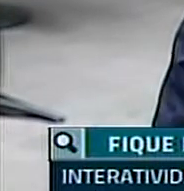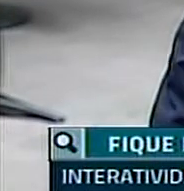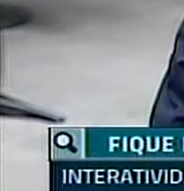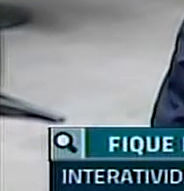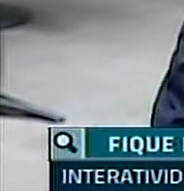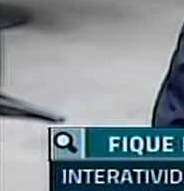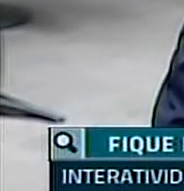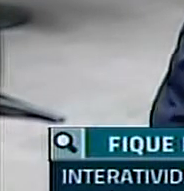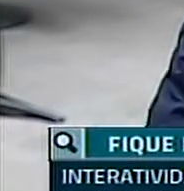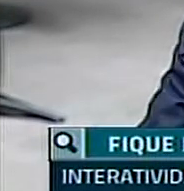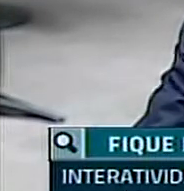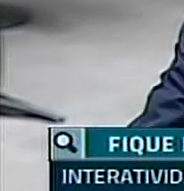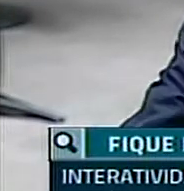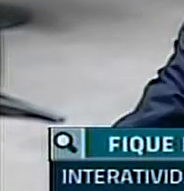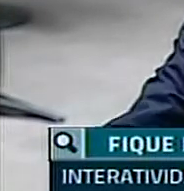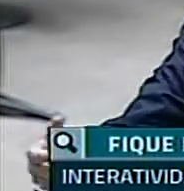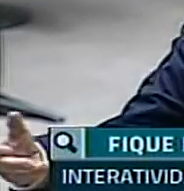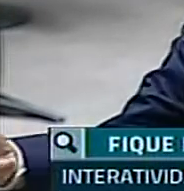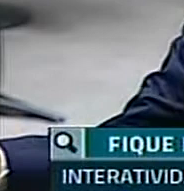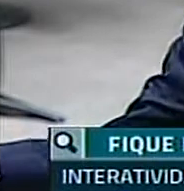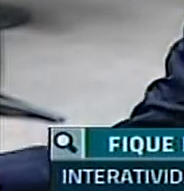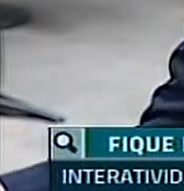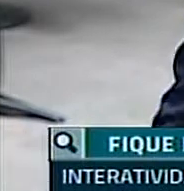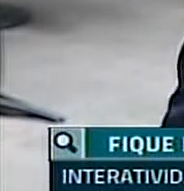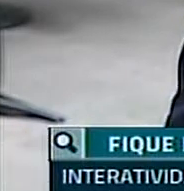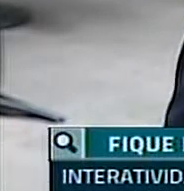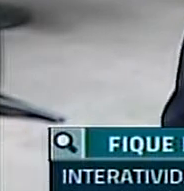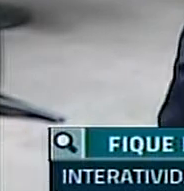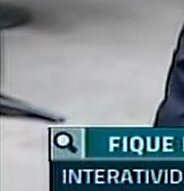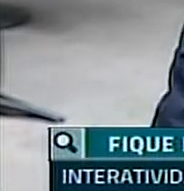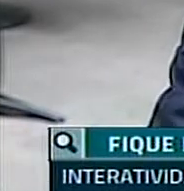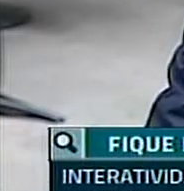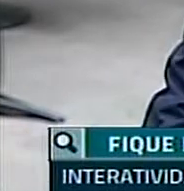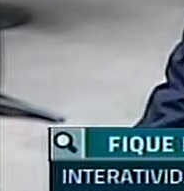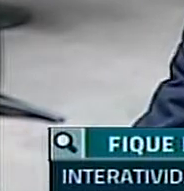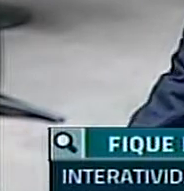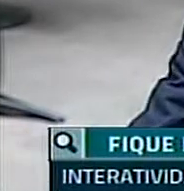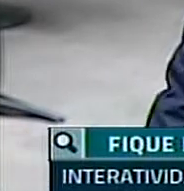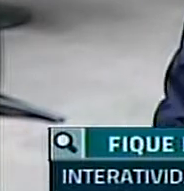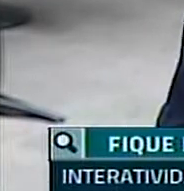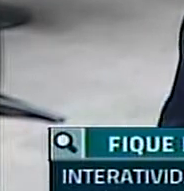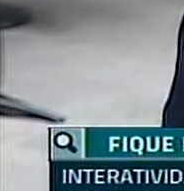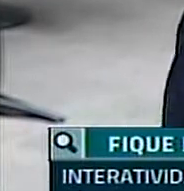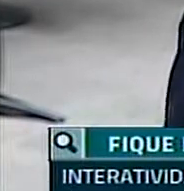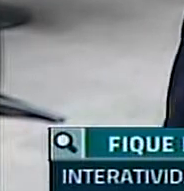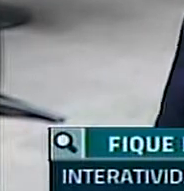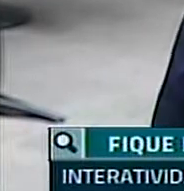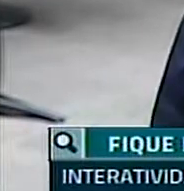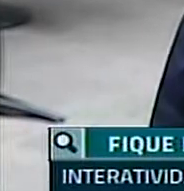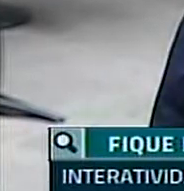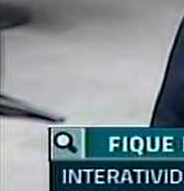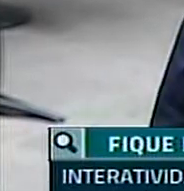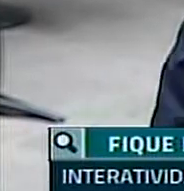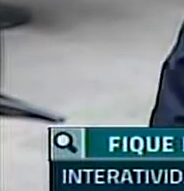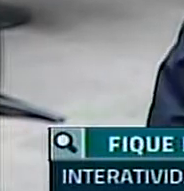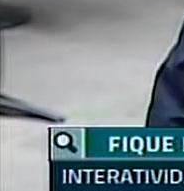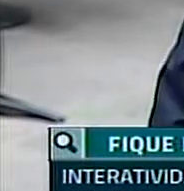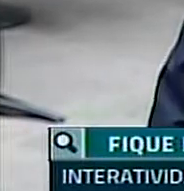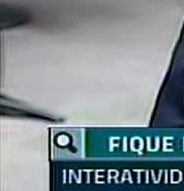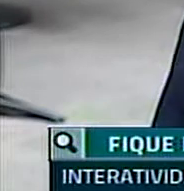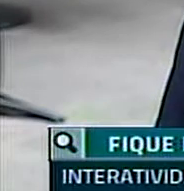política e, consequentemente, oferecer às forças que, inclusive este ano, não